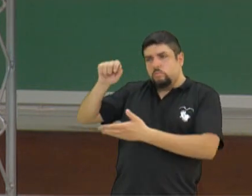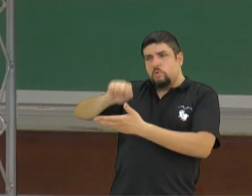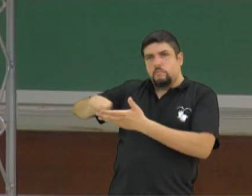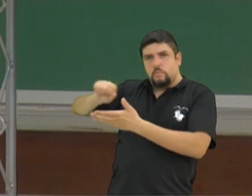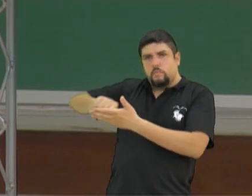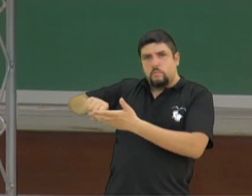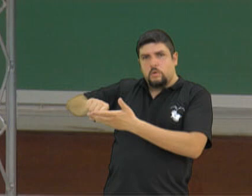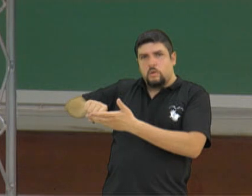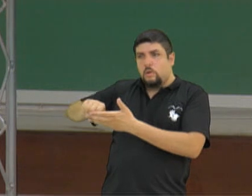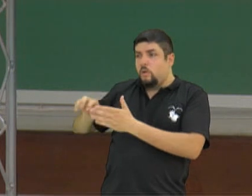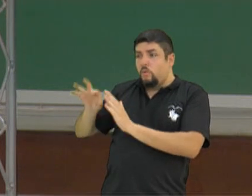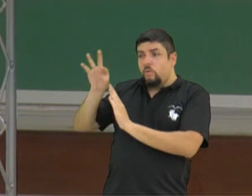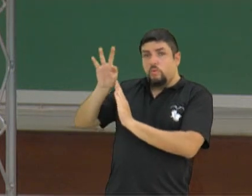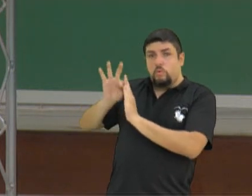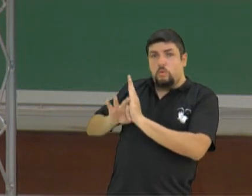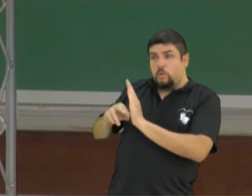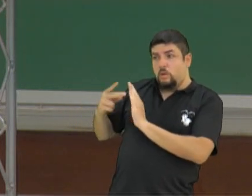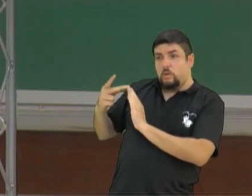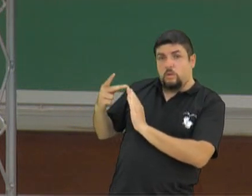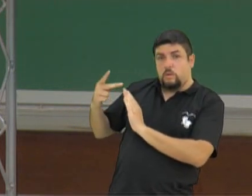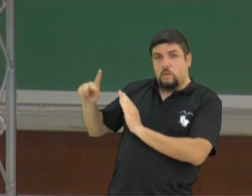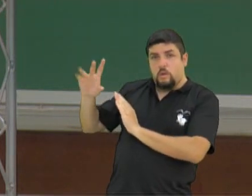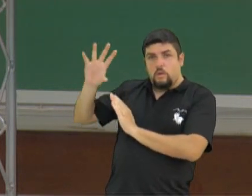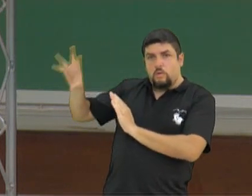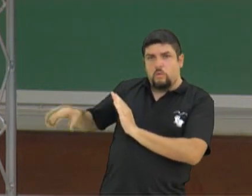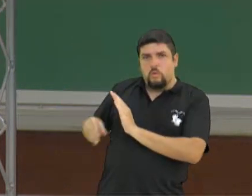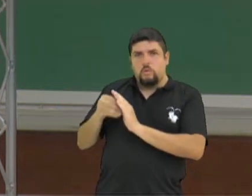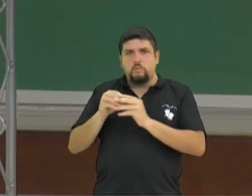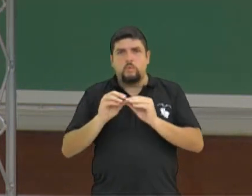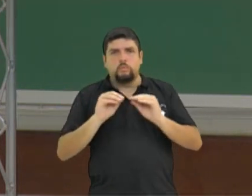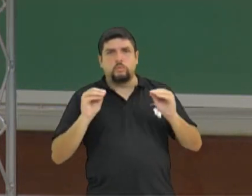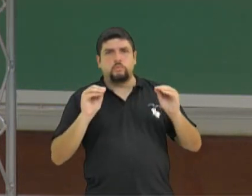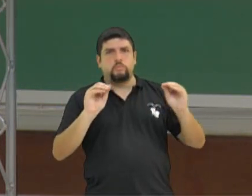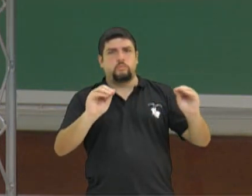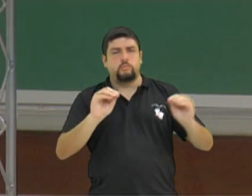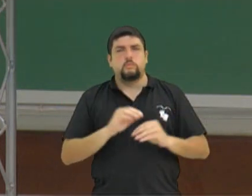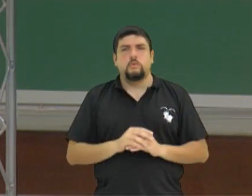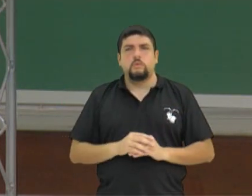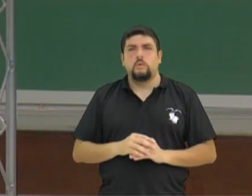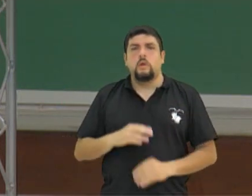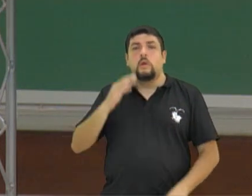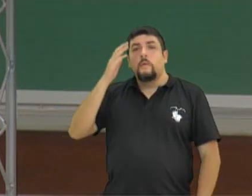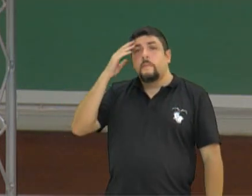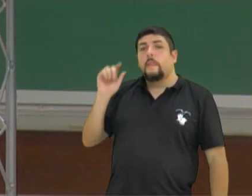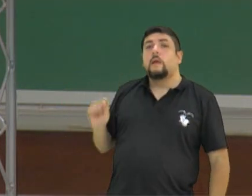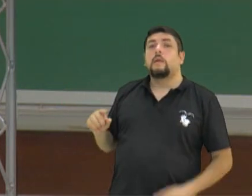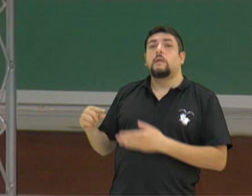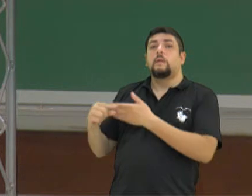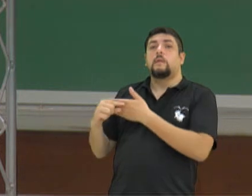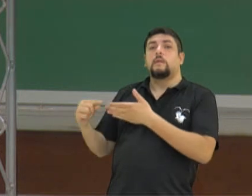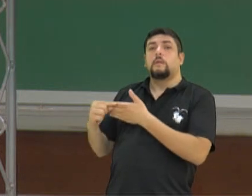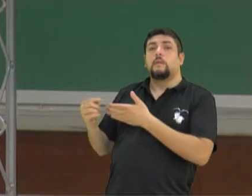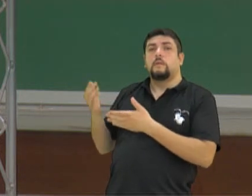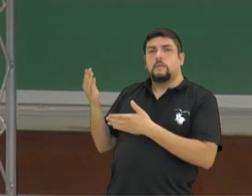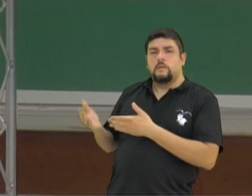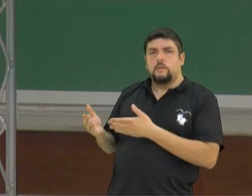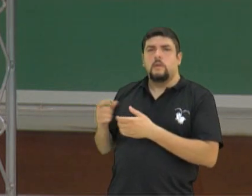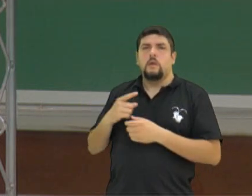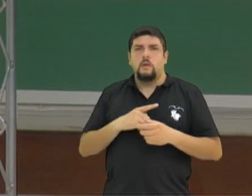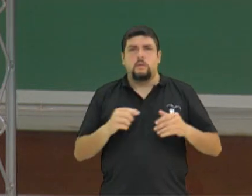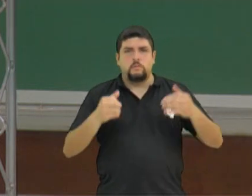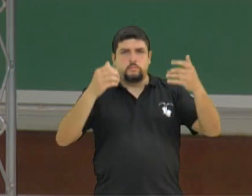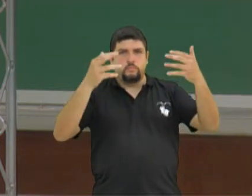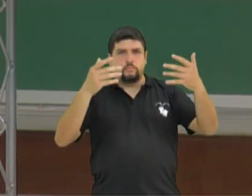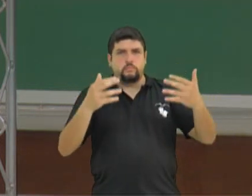é a pessoa? A gente sabe qual é o autor dessa frase, né? O autor dessas palavras. Na sequência, a gente tem